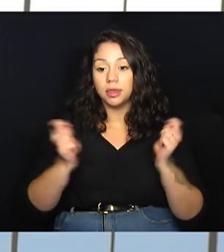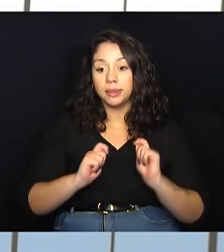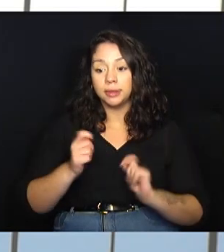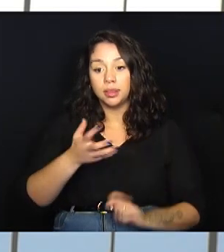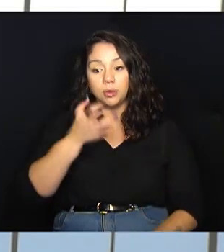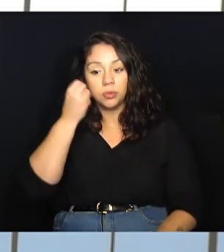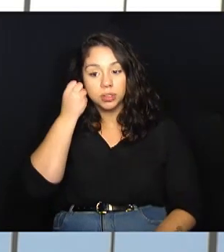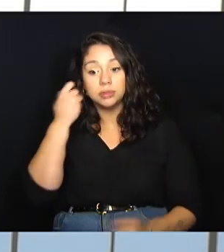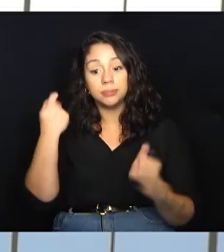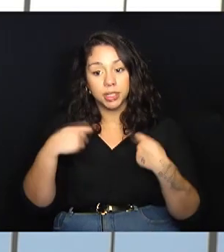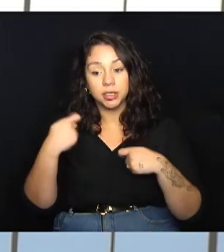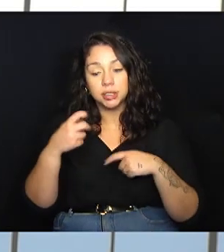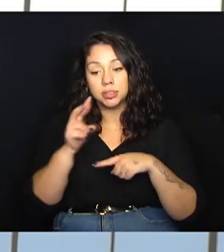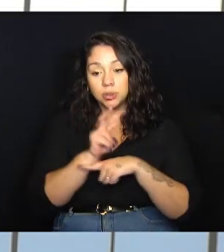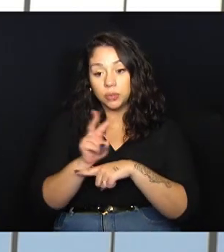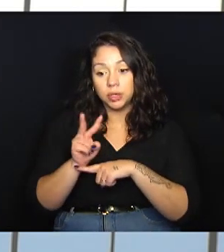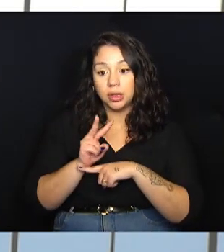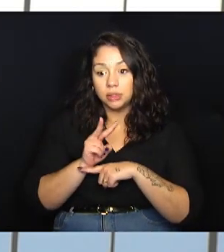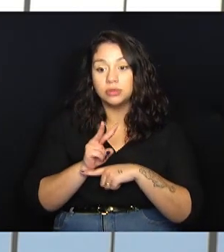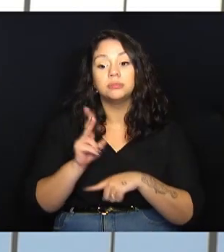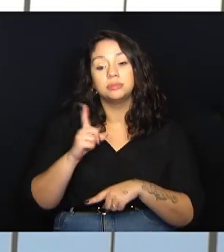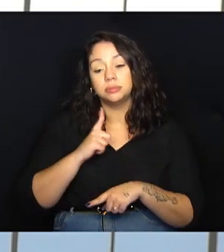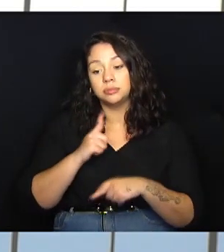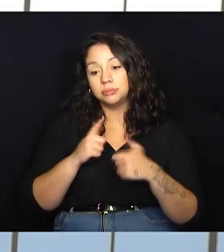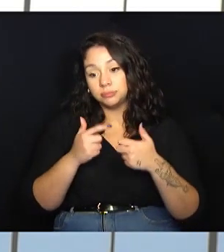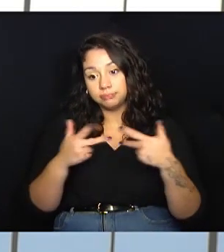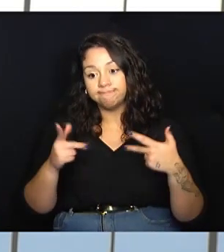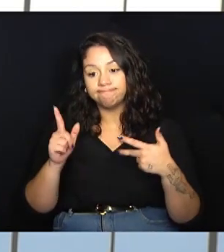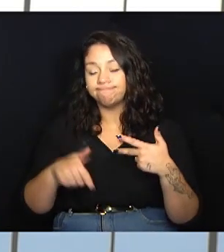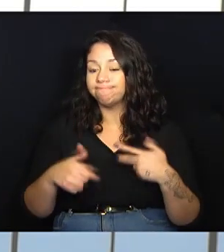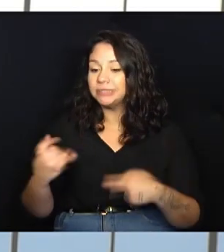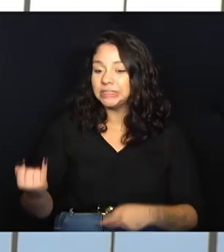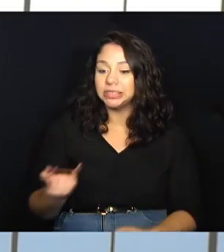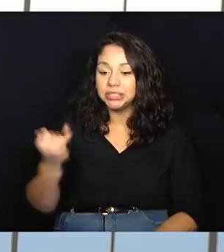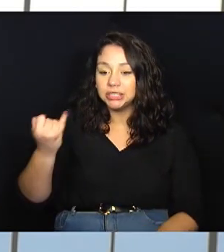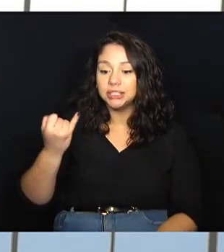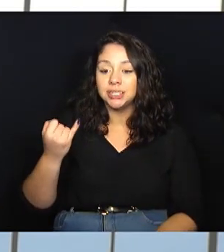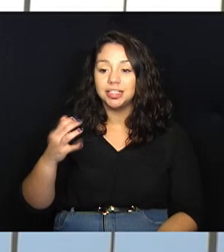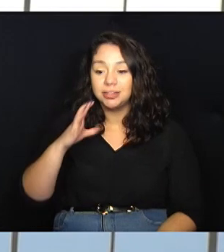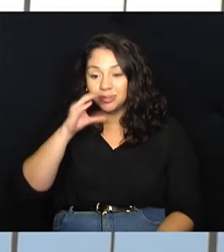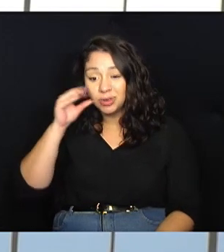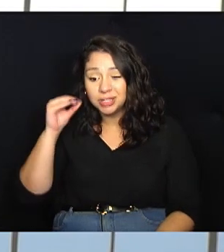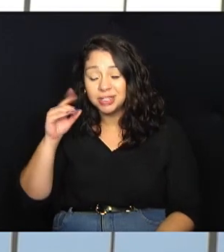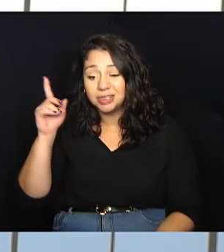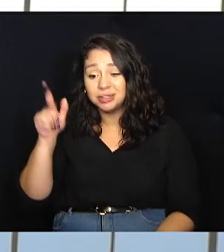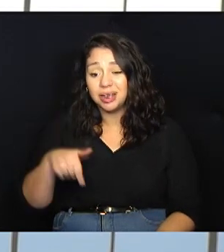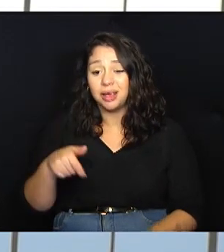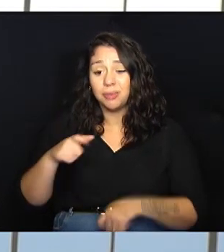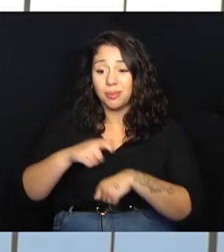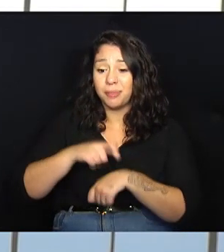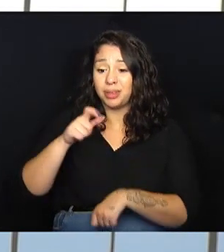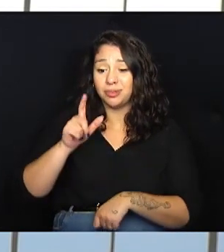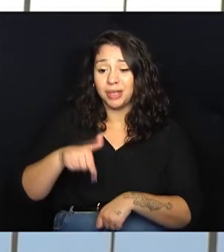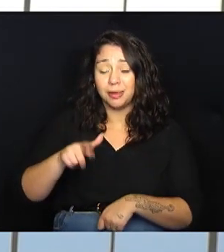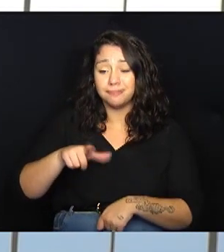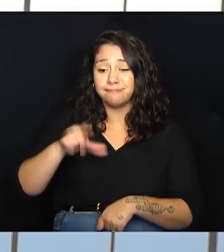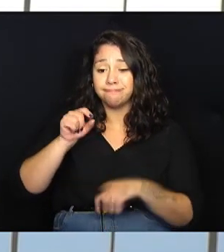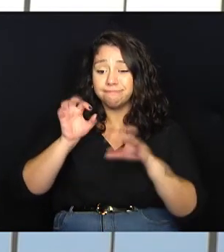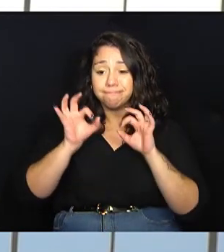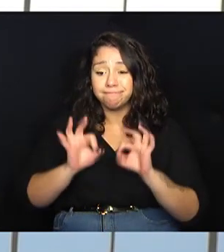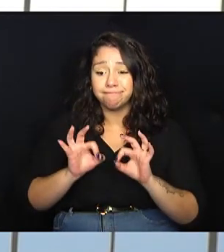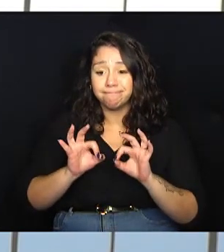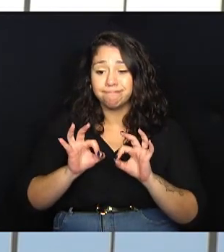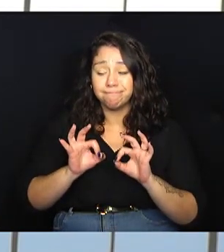ser cuidadas, né? Então, eu acho que tem essas duas coisas que são fundamentais, e a adolescência, ela é justamente esse momento decisivo para